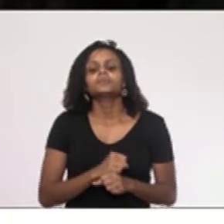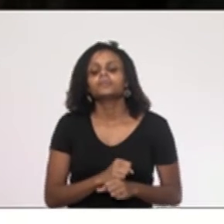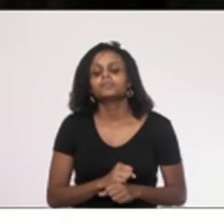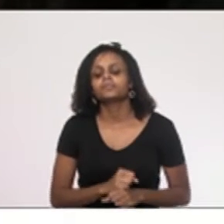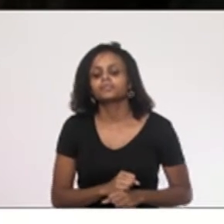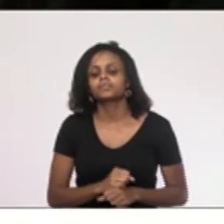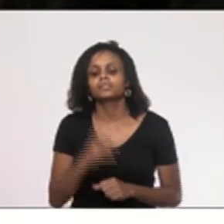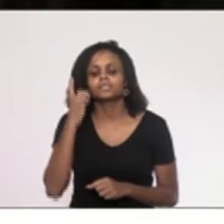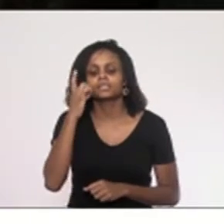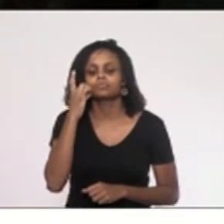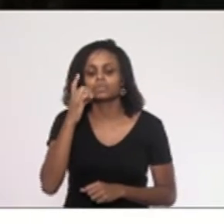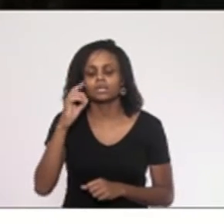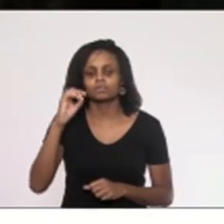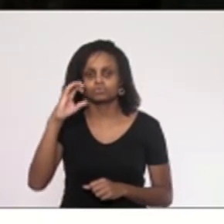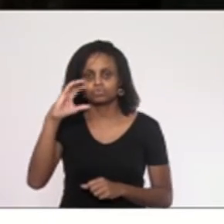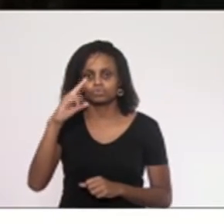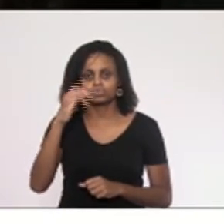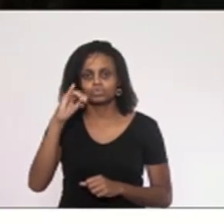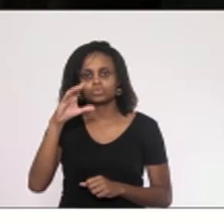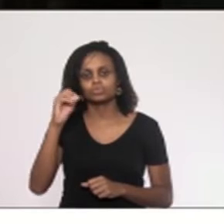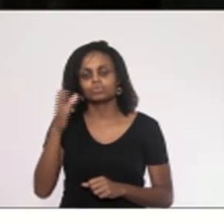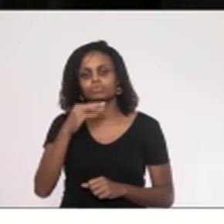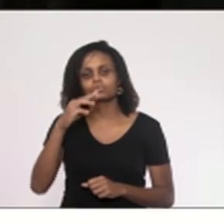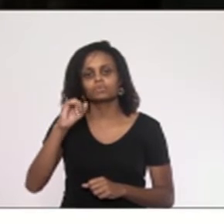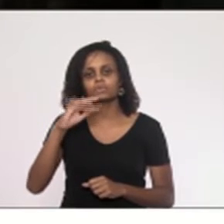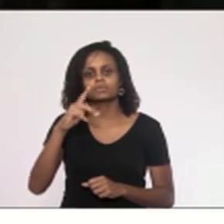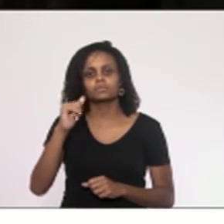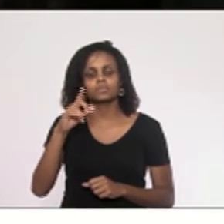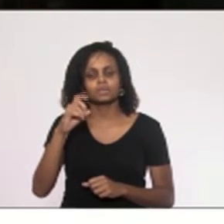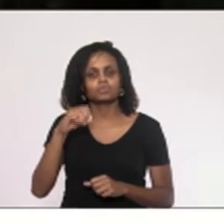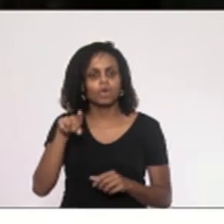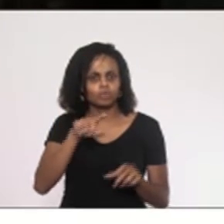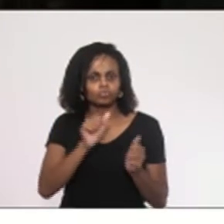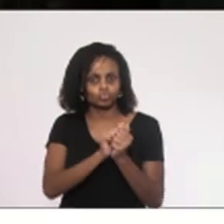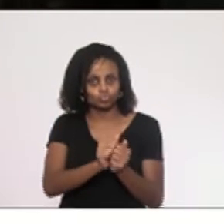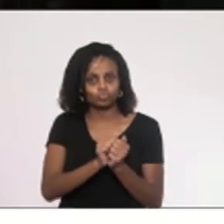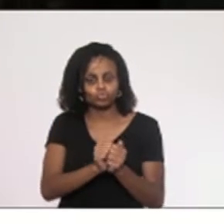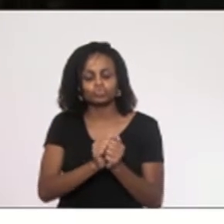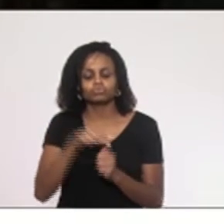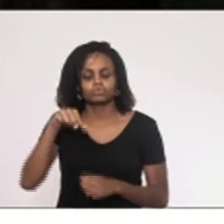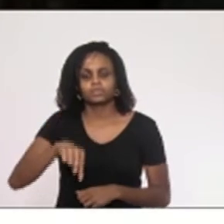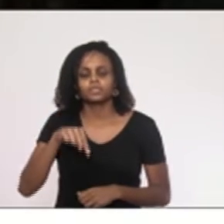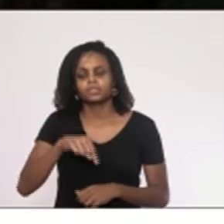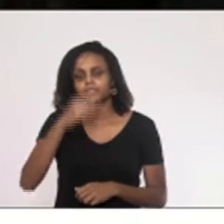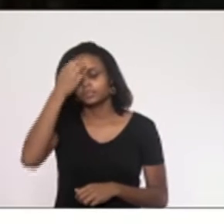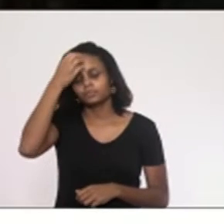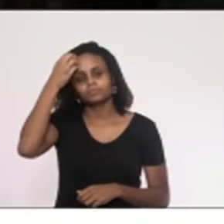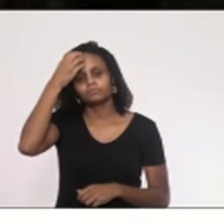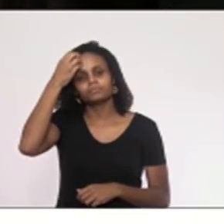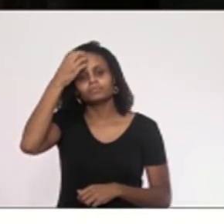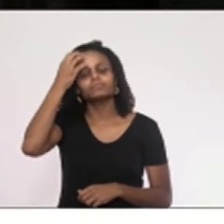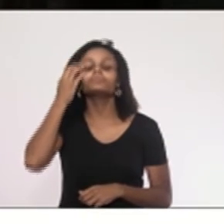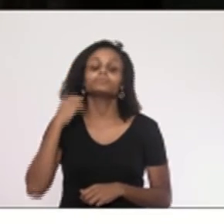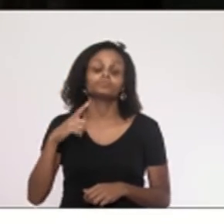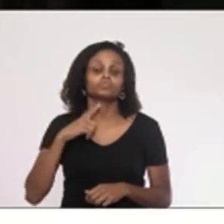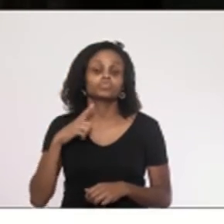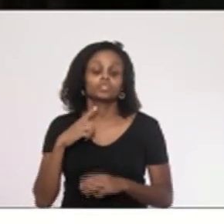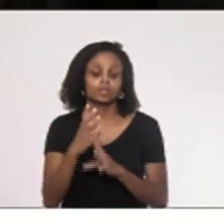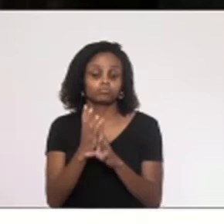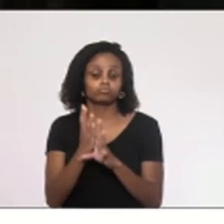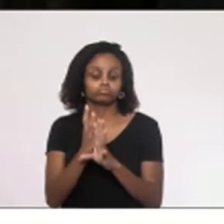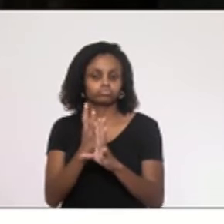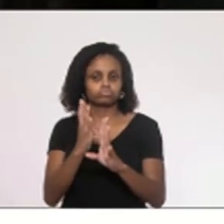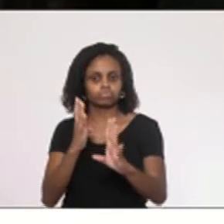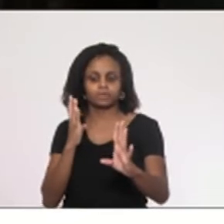e o deputado Chico Machado, com certeza, estava conosco nesse momento, em que essa casa tinha uma fileira